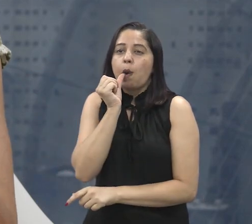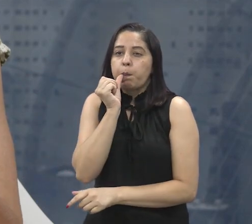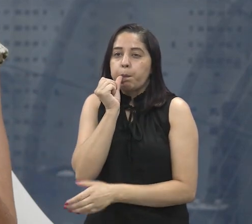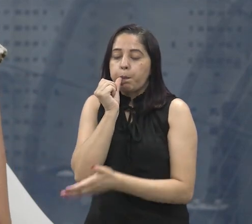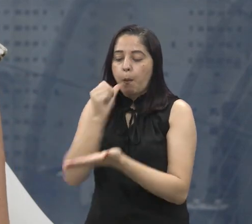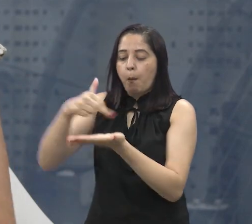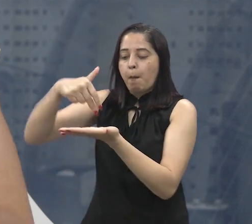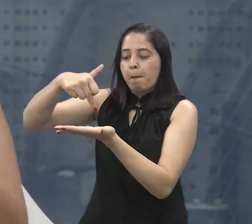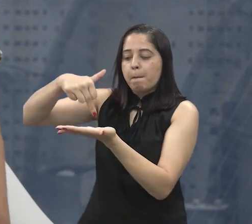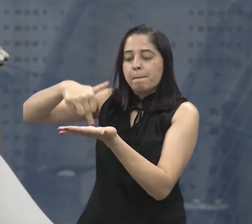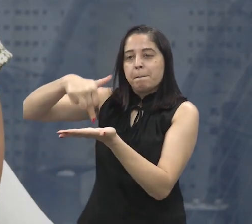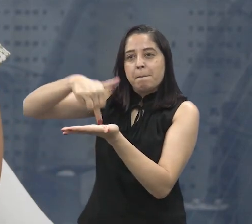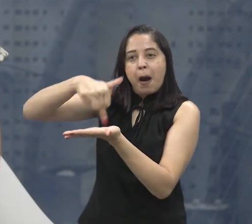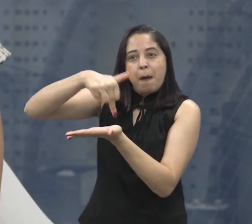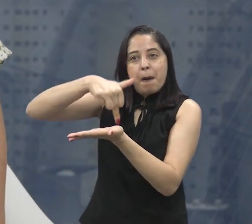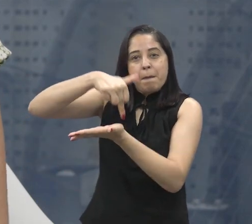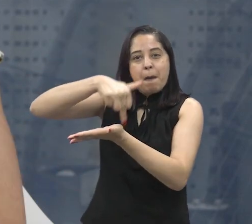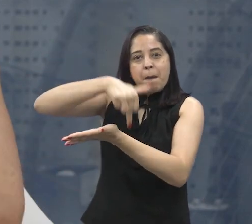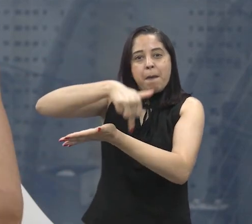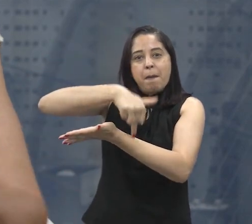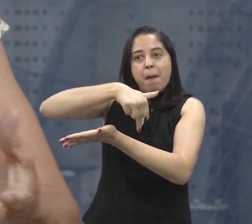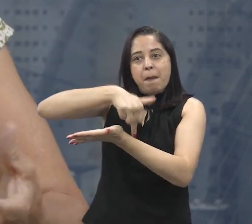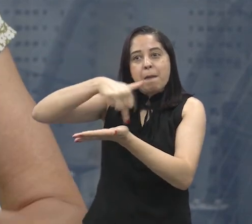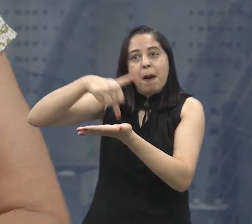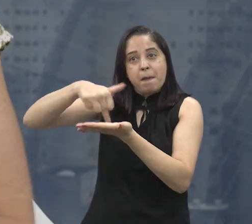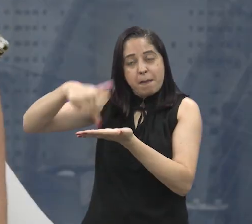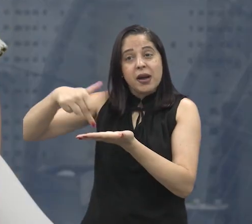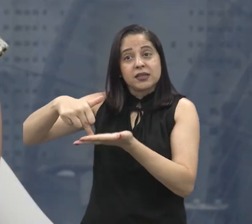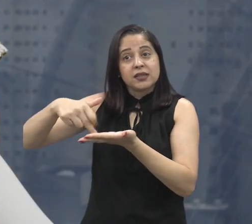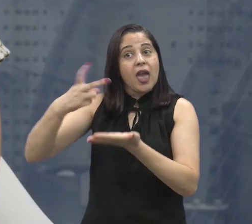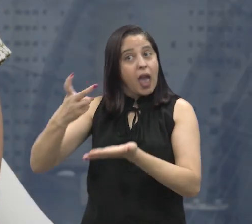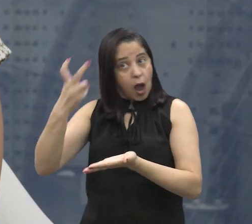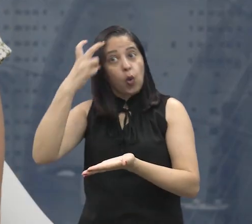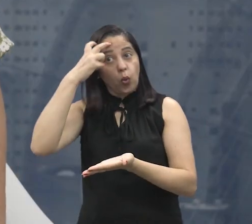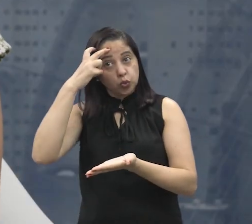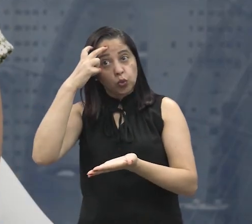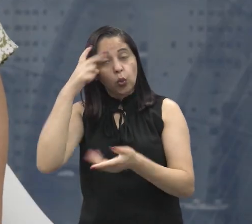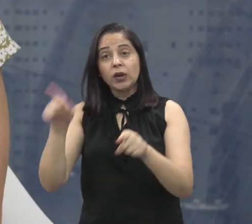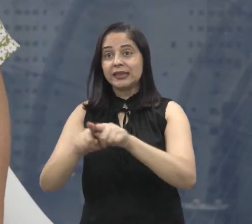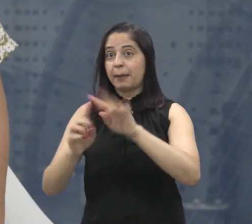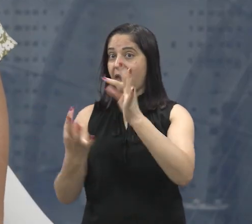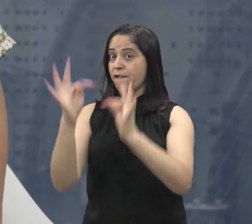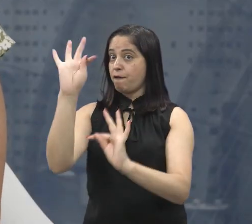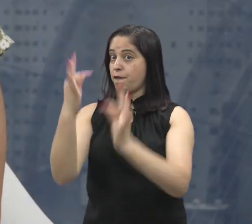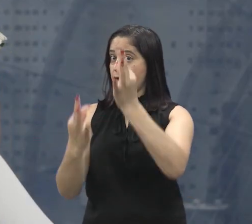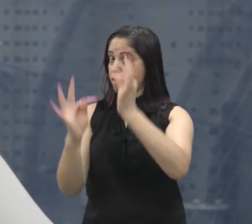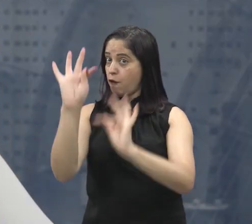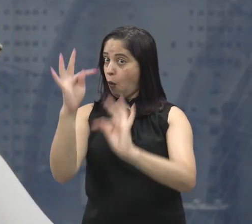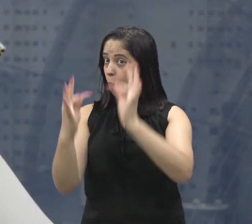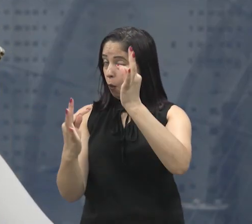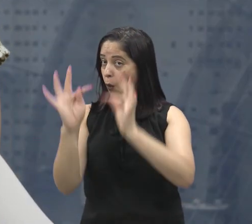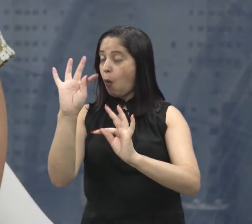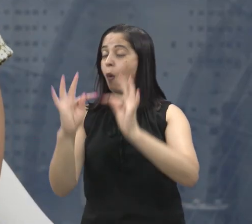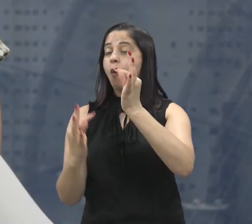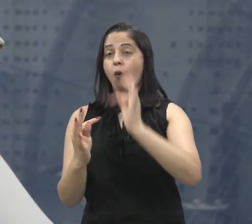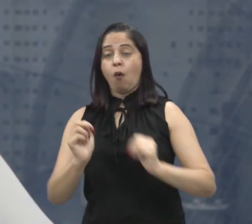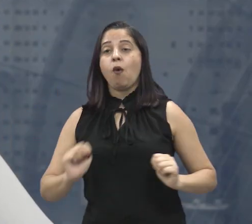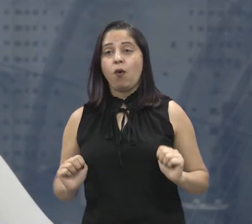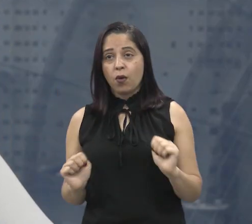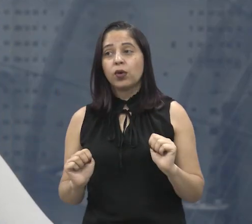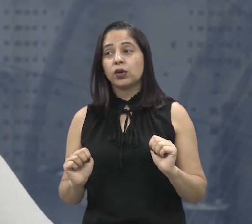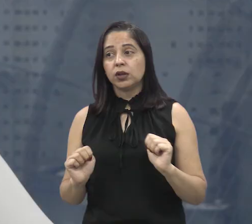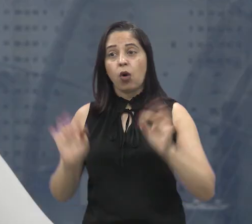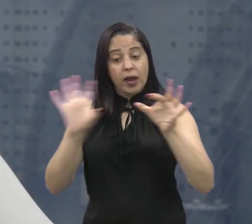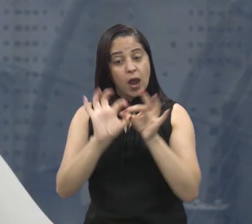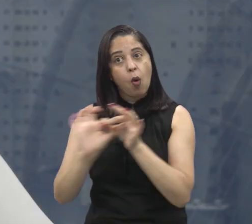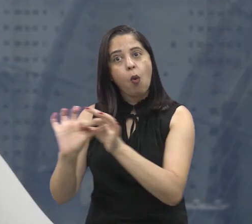não só cultura popular, mas o folclore todo envolvido nesse universo do turismo e da cultura. Muitas